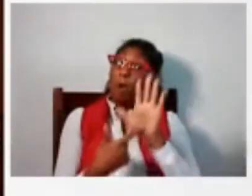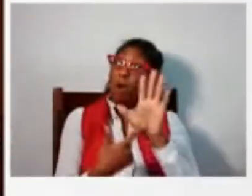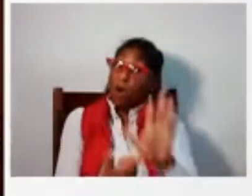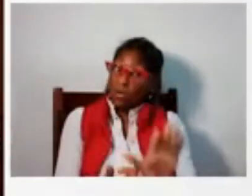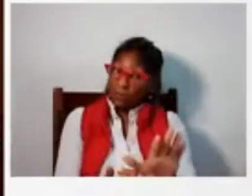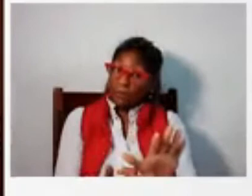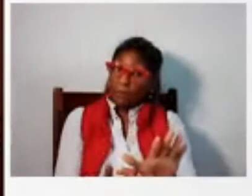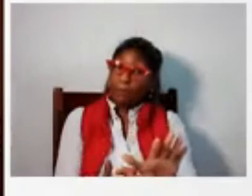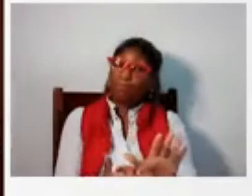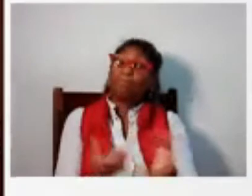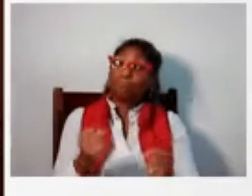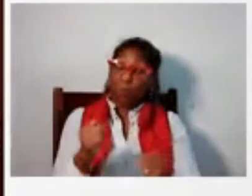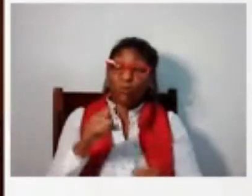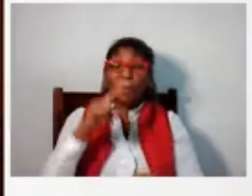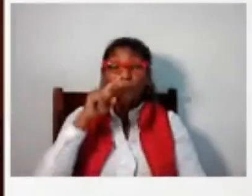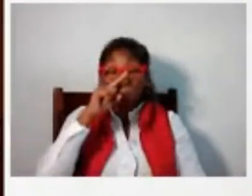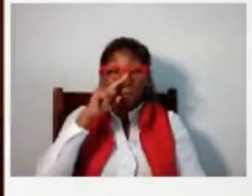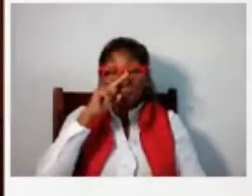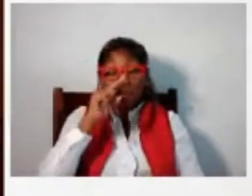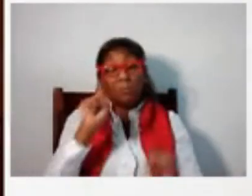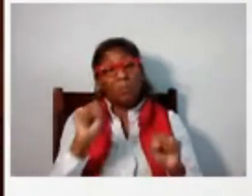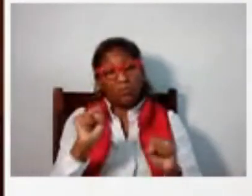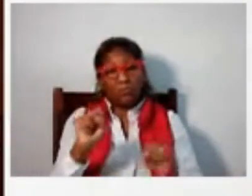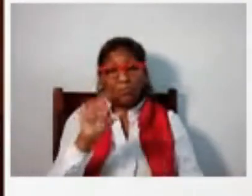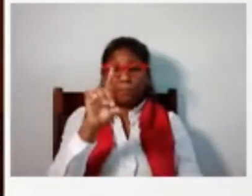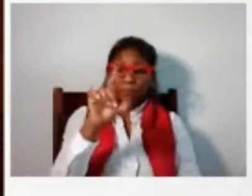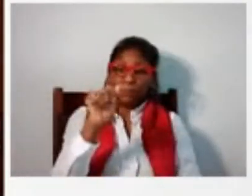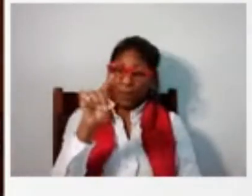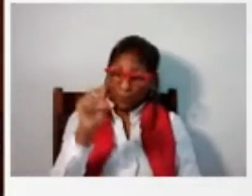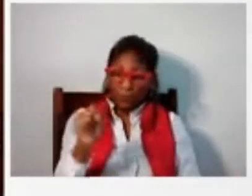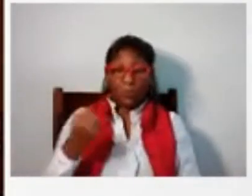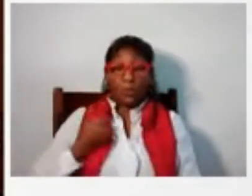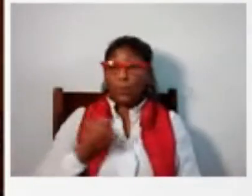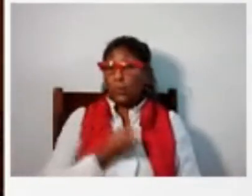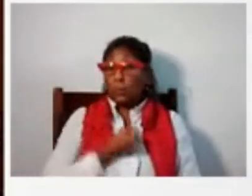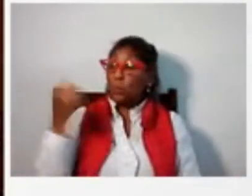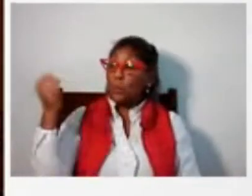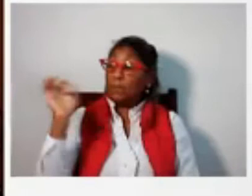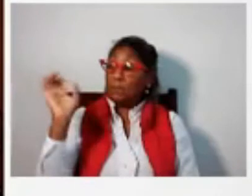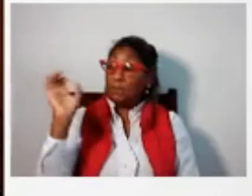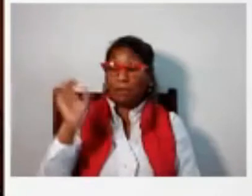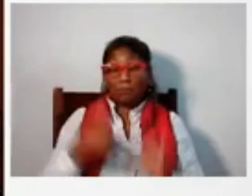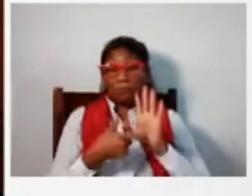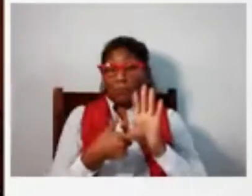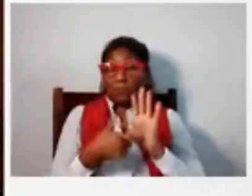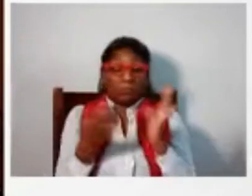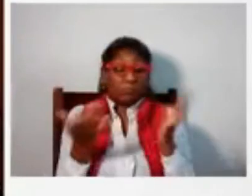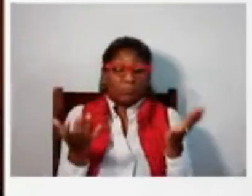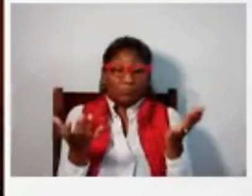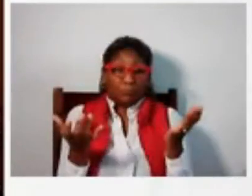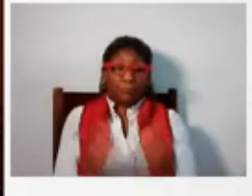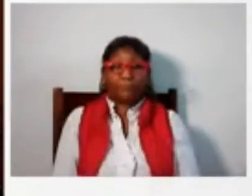este risco que se está observando. Então, dados, números, ciência, sempre. E antes de